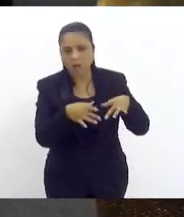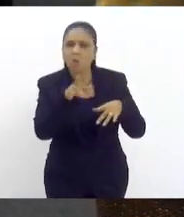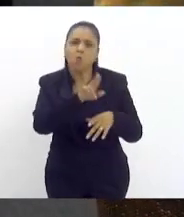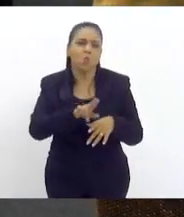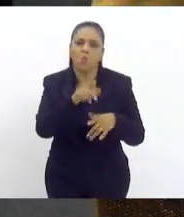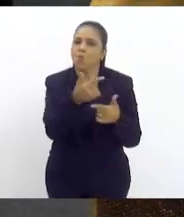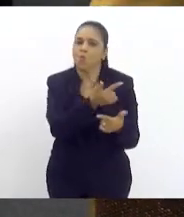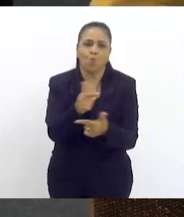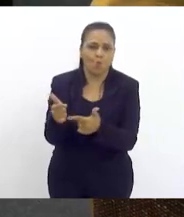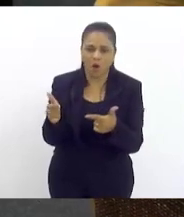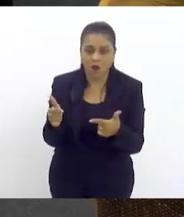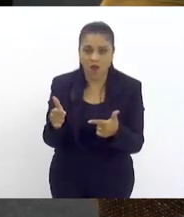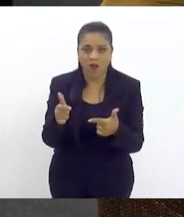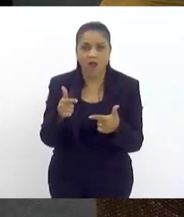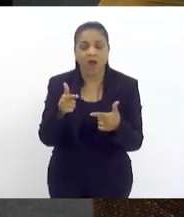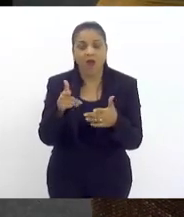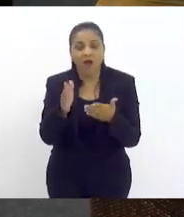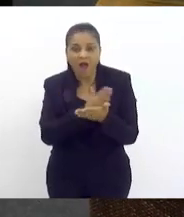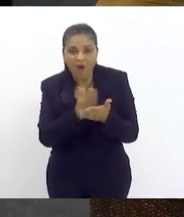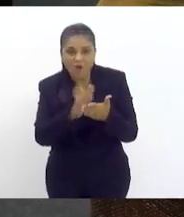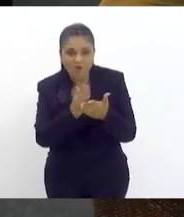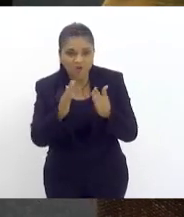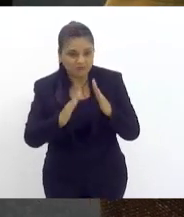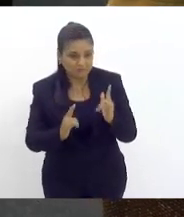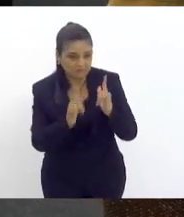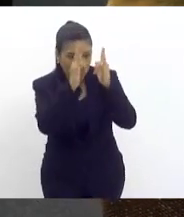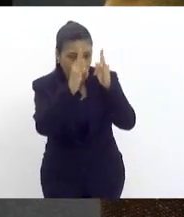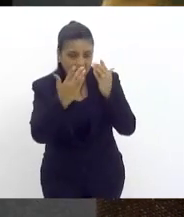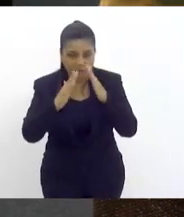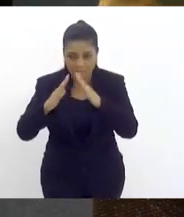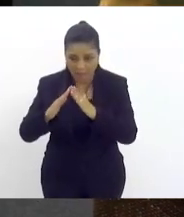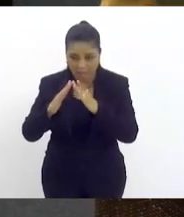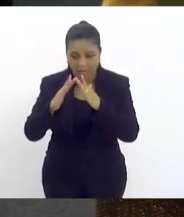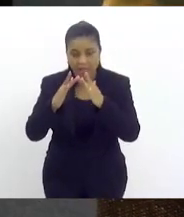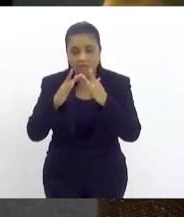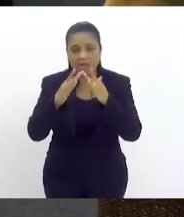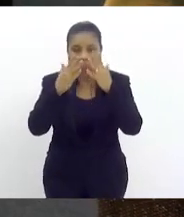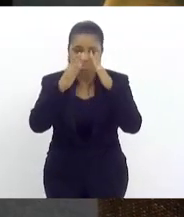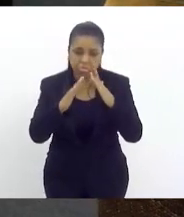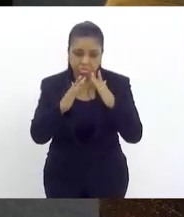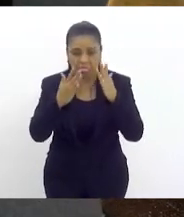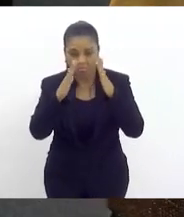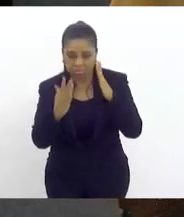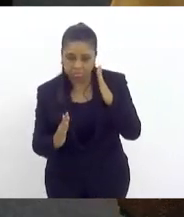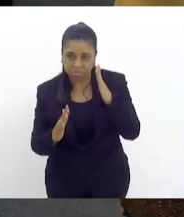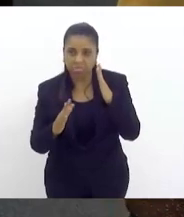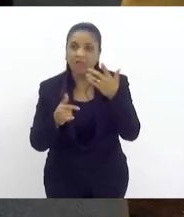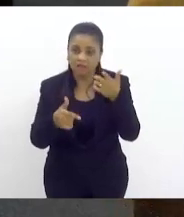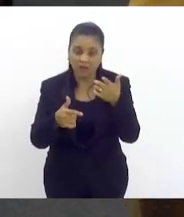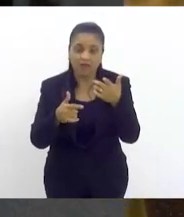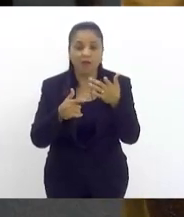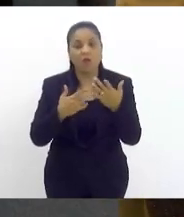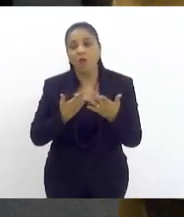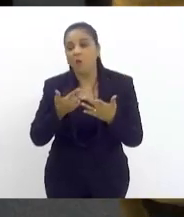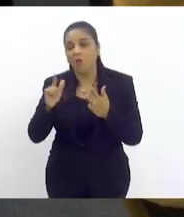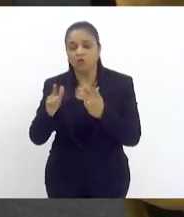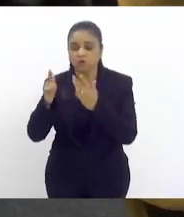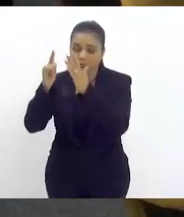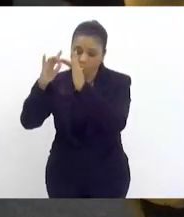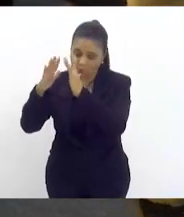absurdo. Alguns caindo aos pedaços, outros são ocupados, sabe-se lá por quê. E, nesse